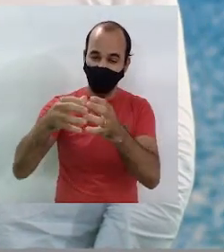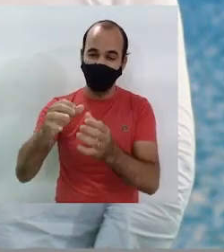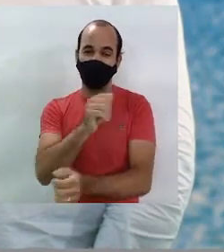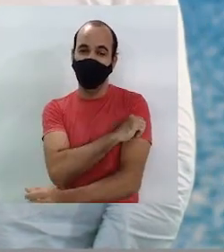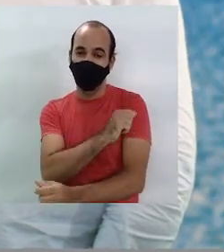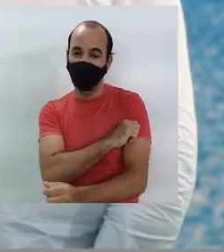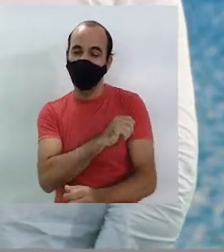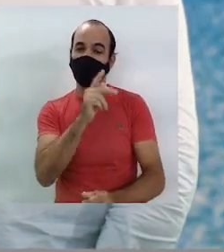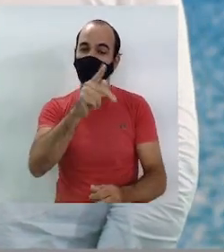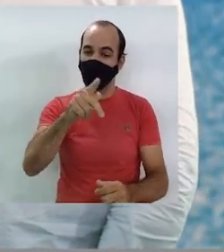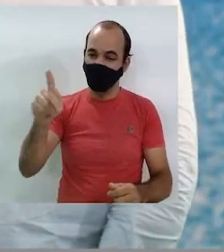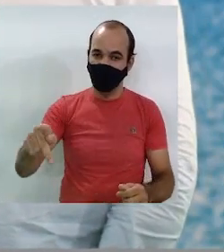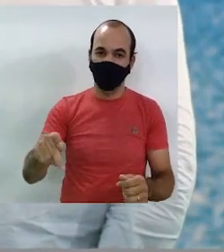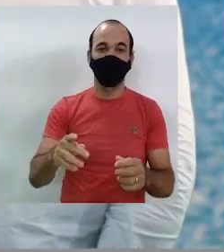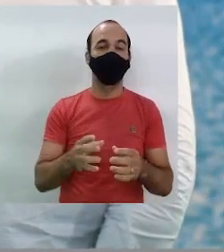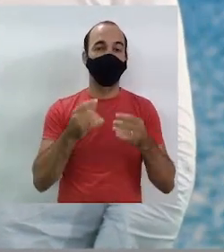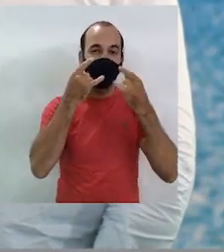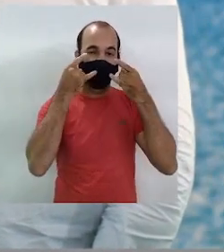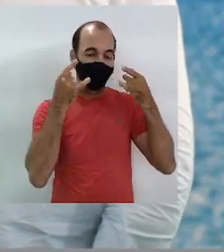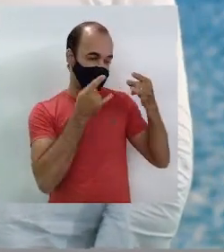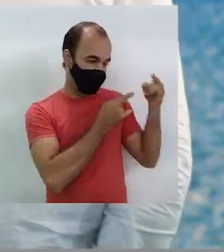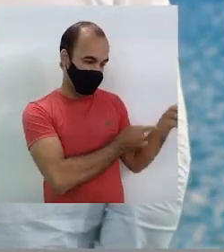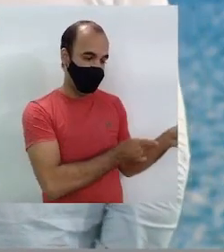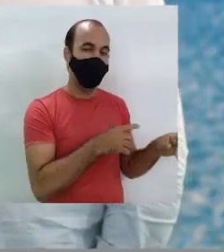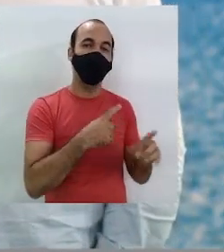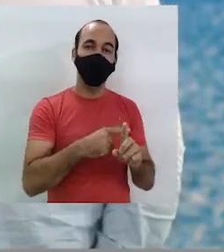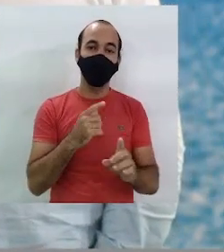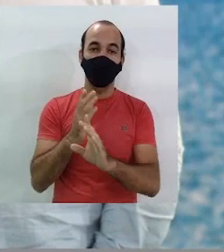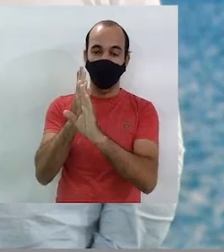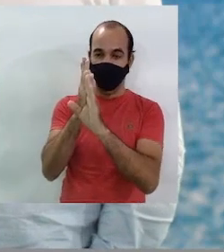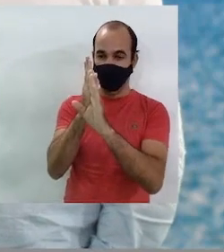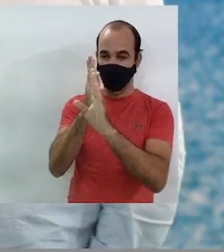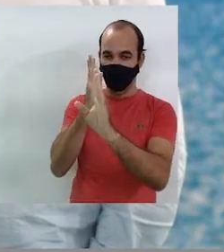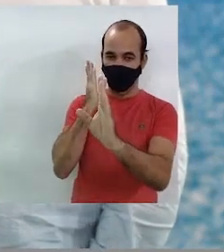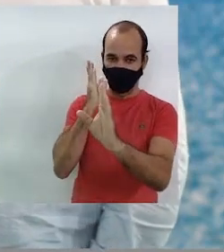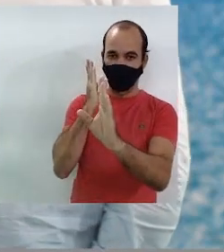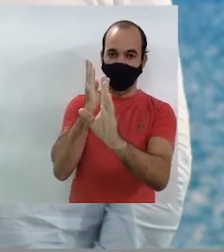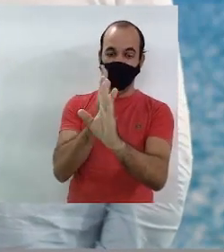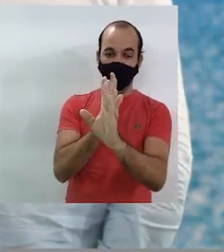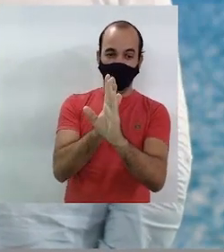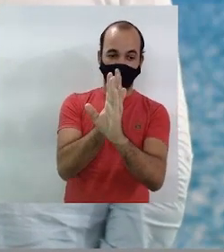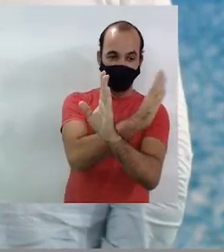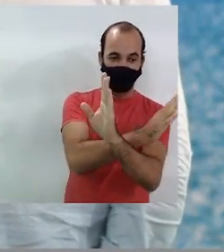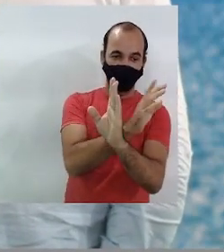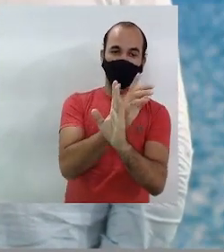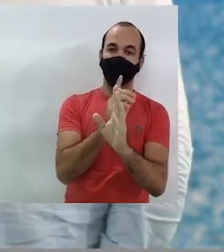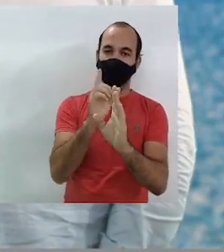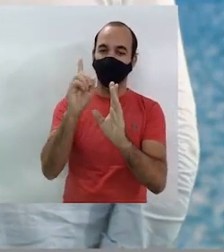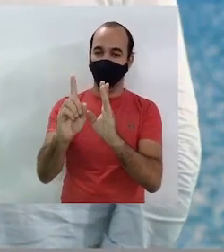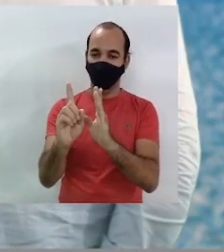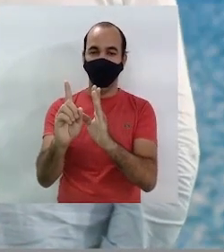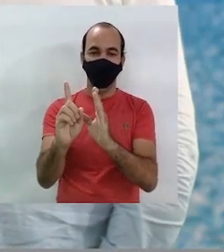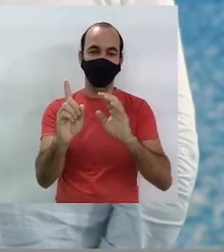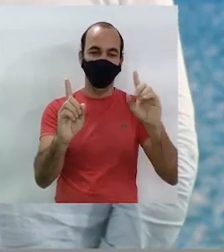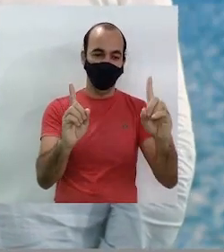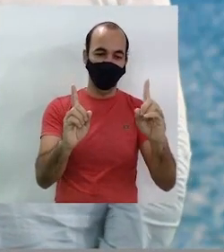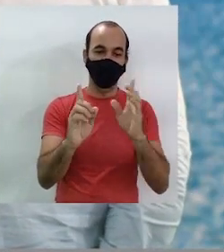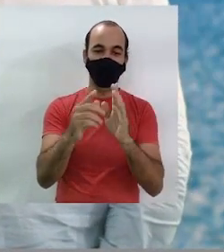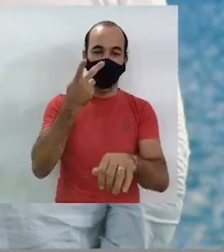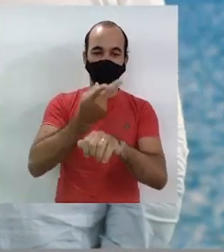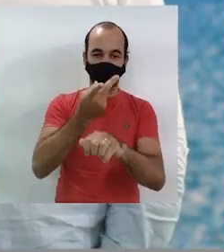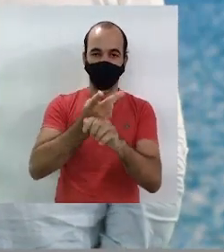nós estamos aqui sem máscara, porque nós temos aqui um biombo, estamos seguindo o que? O protocolo contra